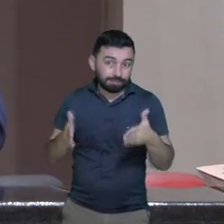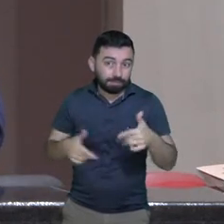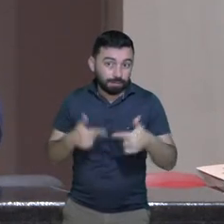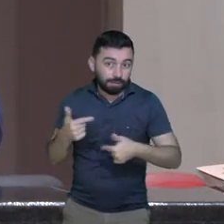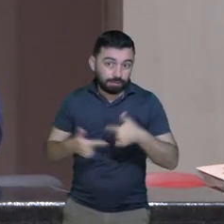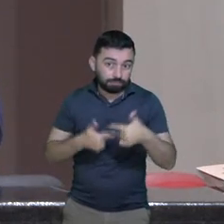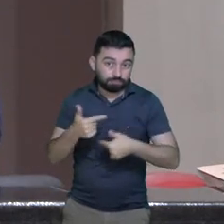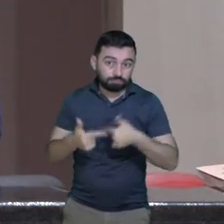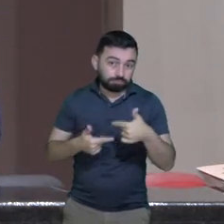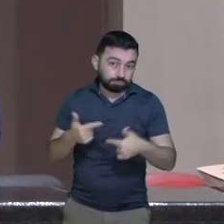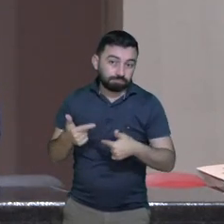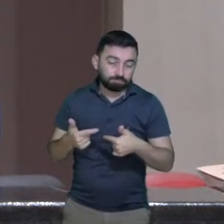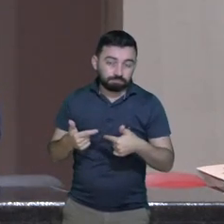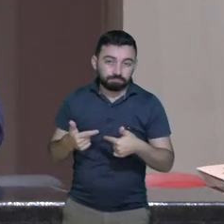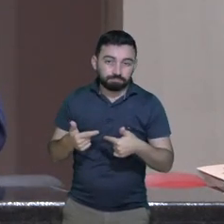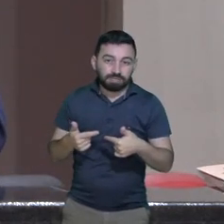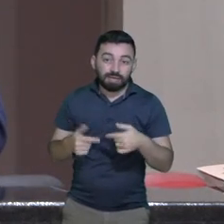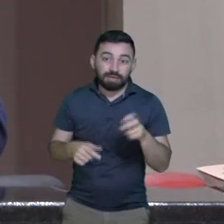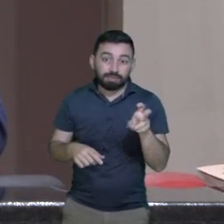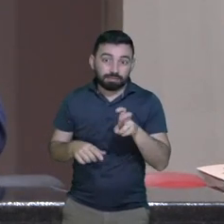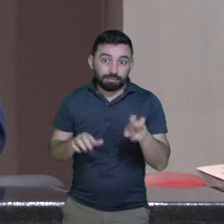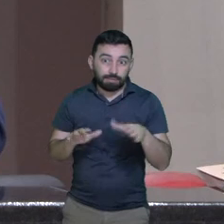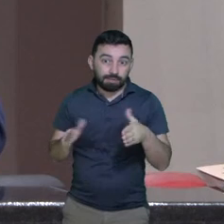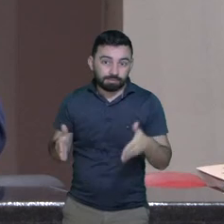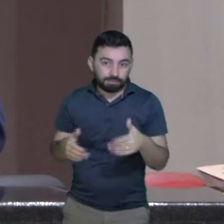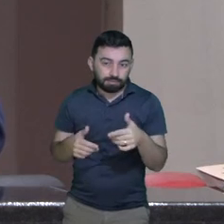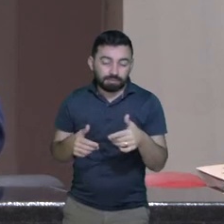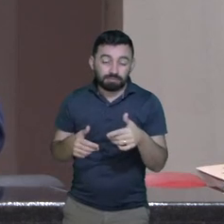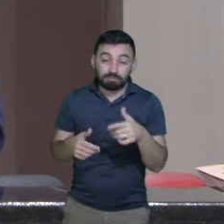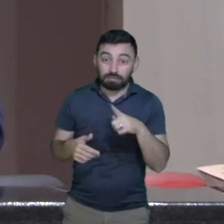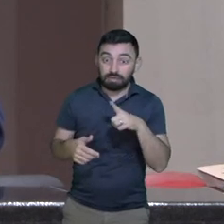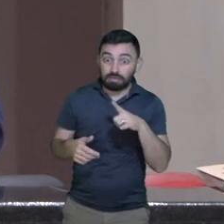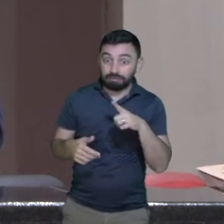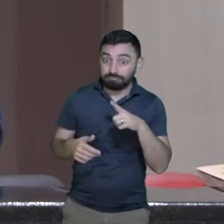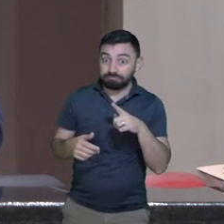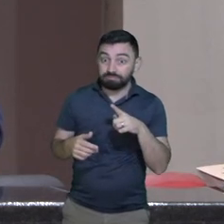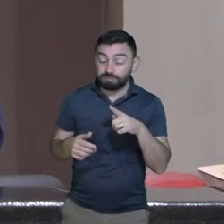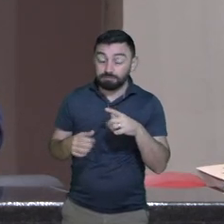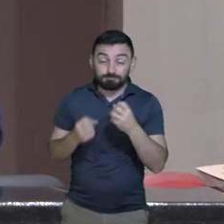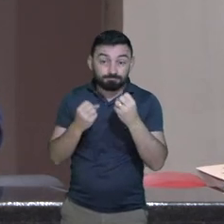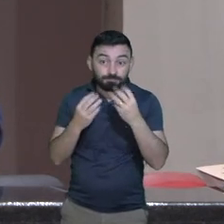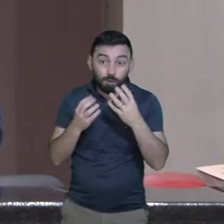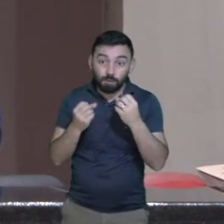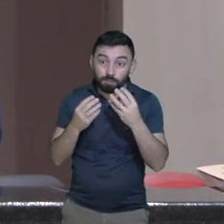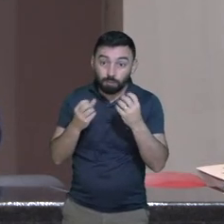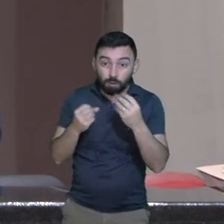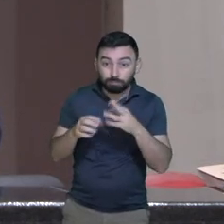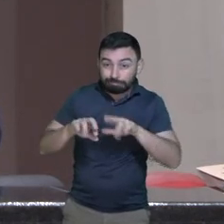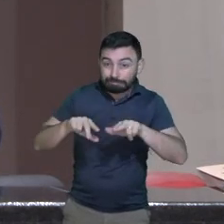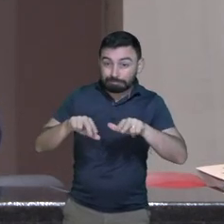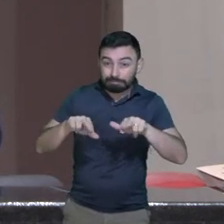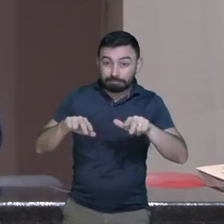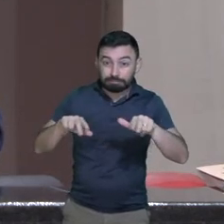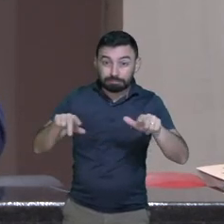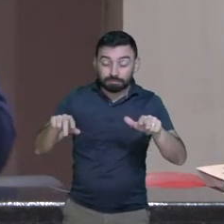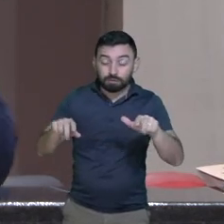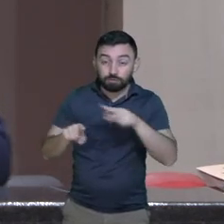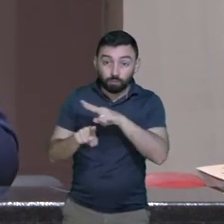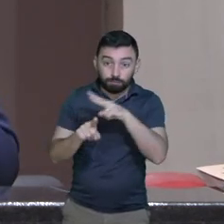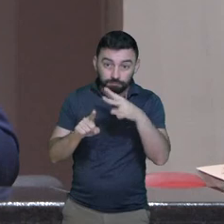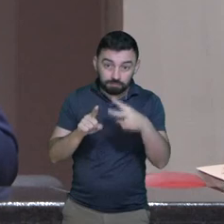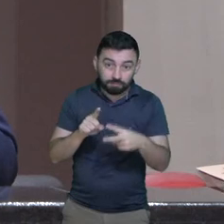trabalhos Essa quinta mesa que tem uma riqueza Assim como as demais uma diversidade de olhares